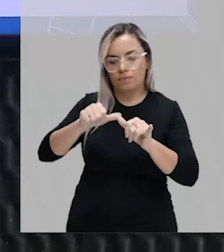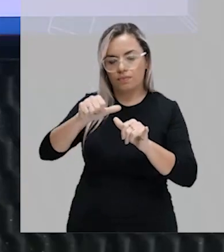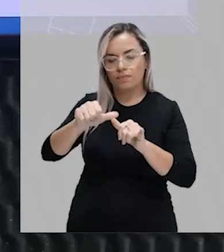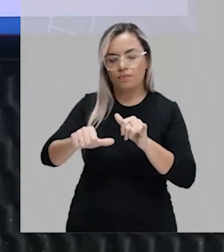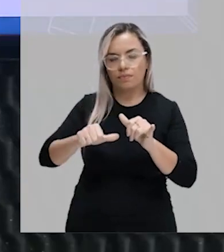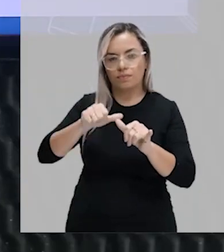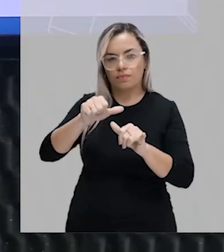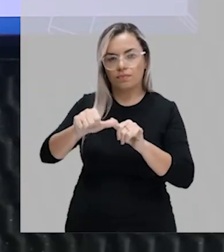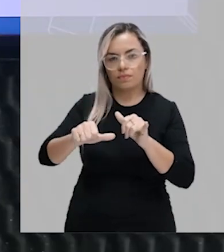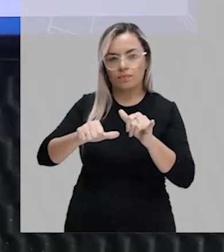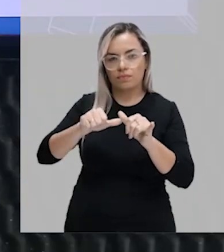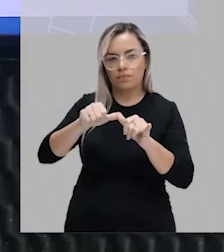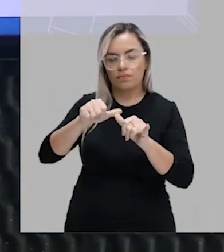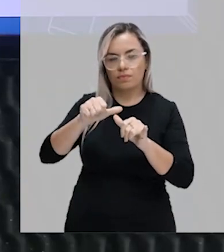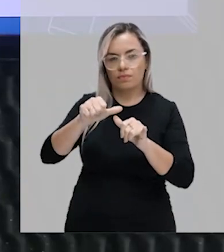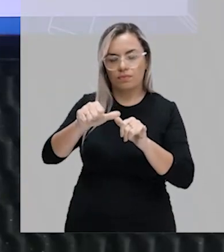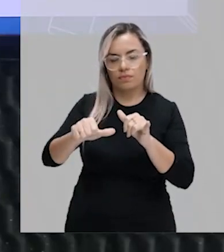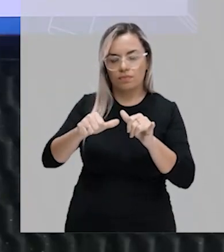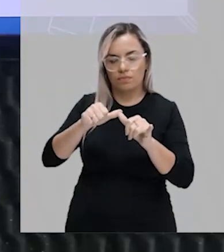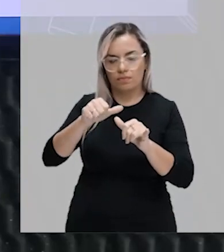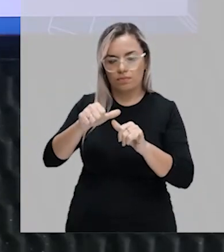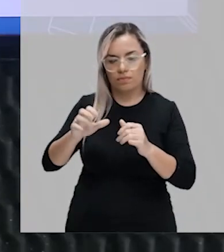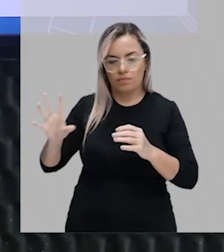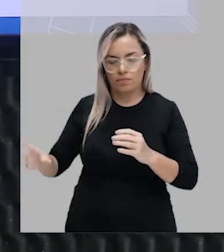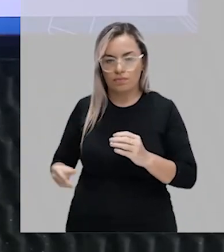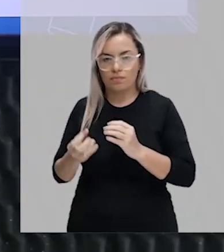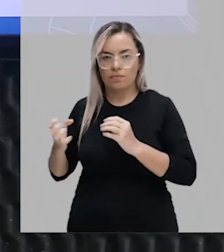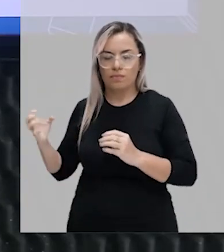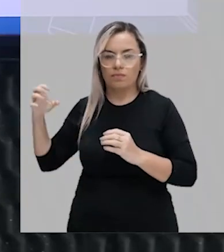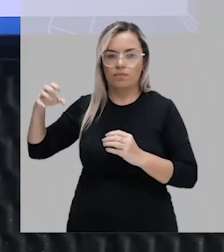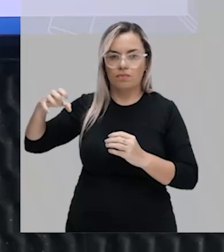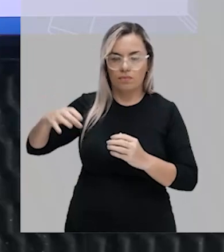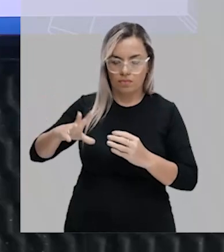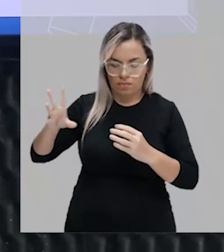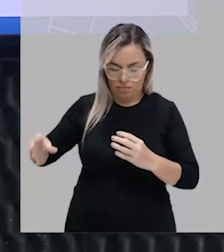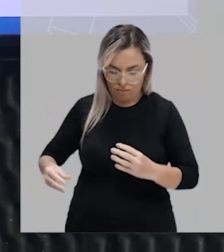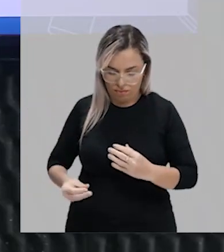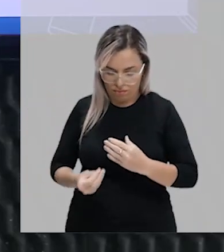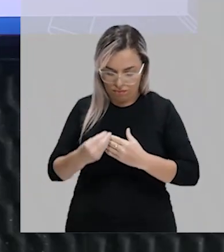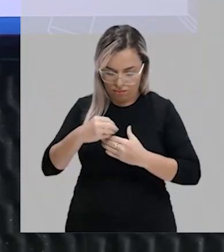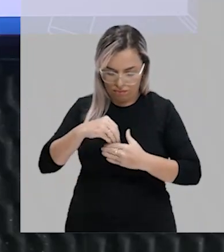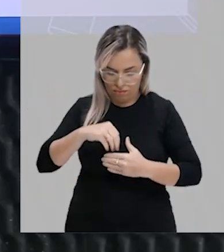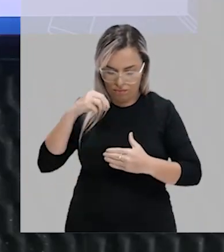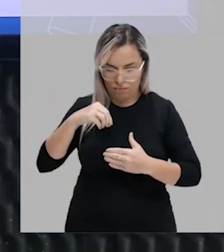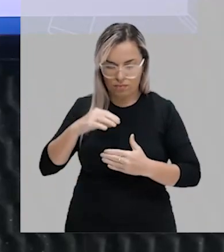reações químicas, elas são catalisadas por enzimas. E as enzimas são feitas de